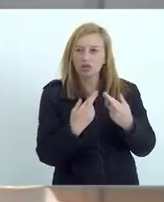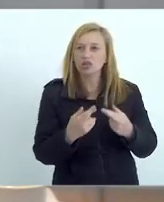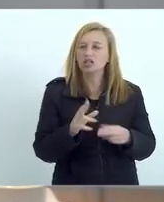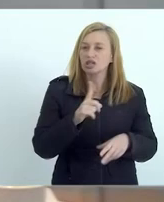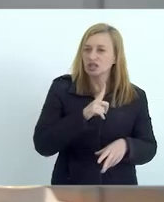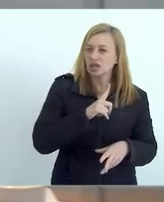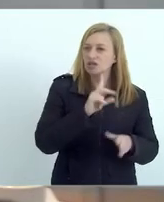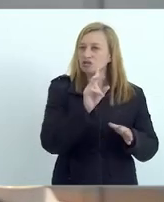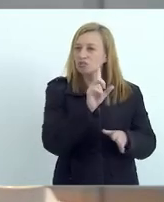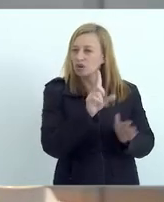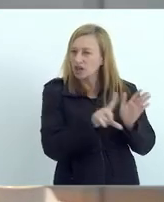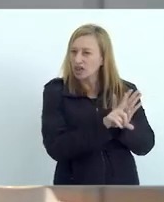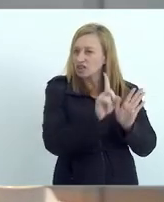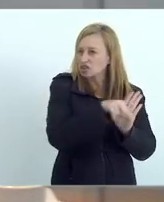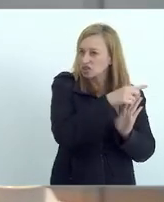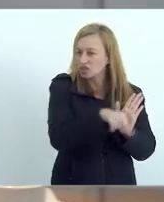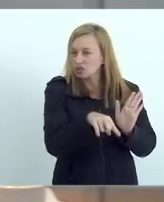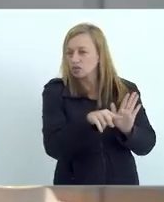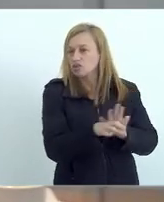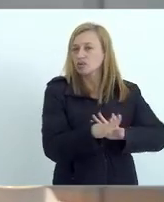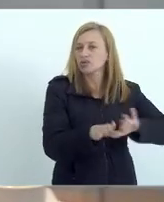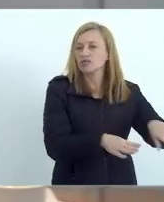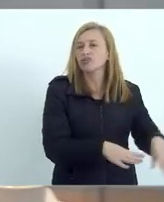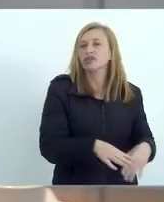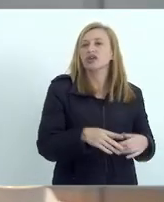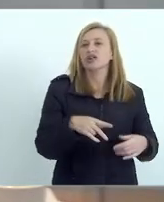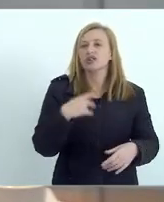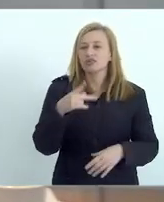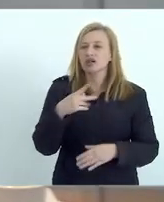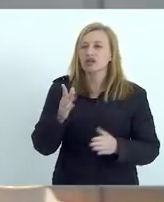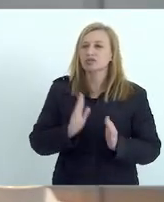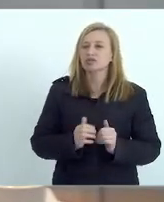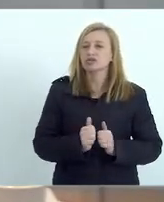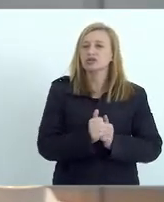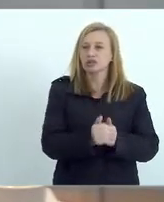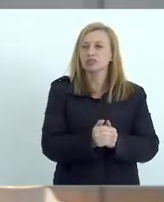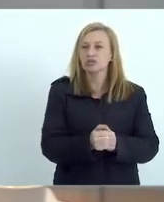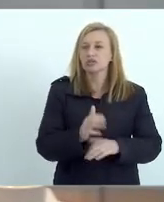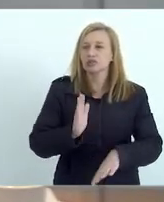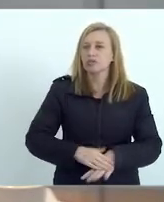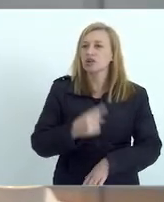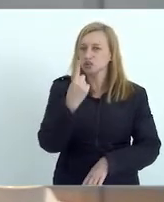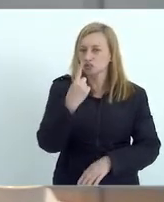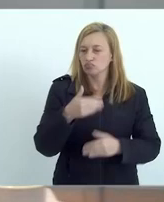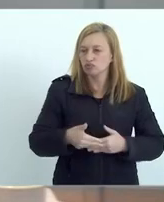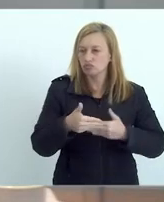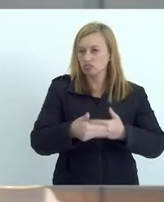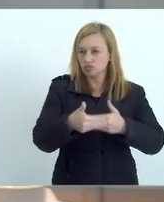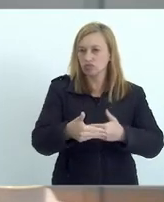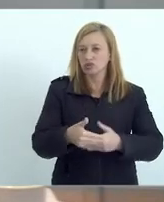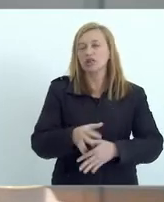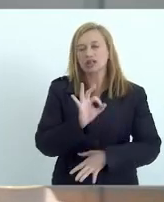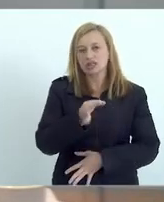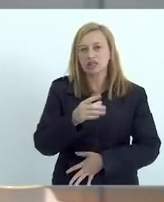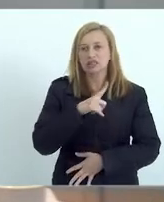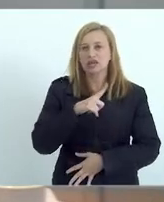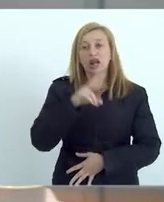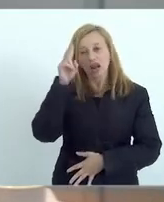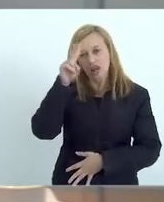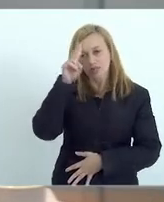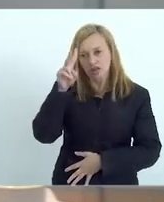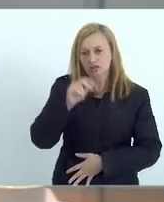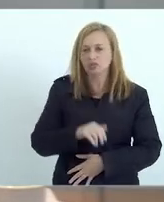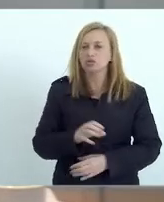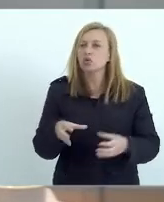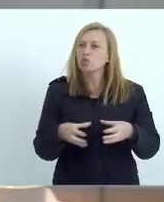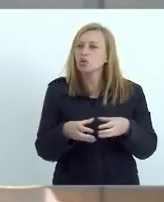o veto a gente derrubou o veto então passar a palavra pode tentar propor um encaminhamento e dá mais um passo que eu tenho convicção Lembrando